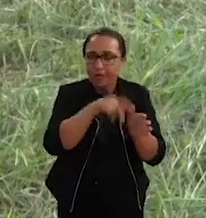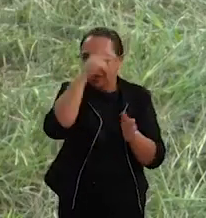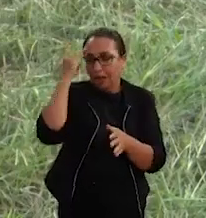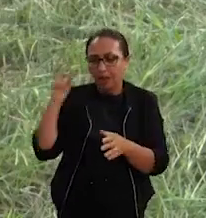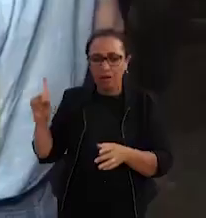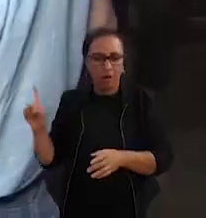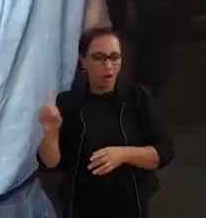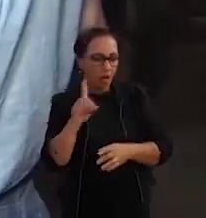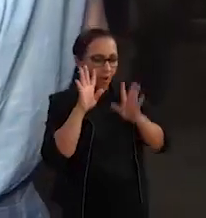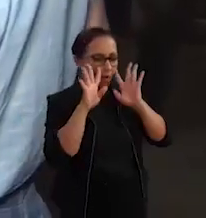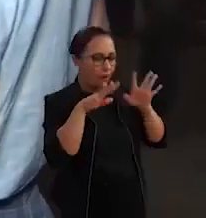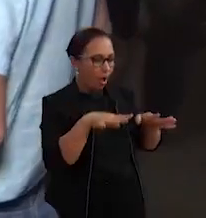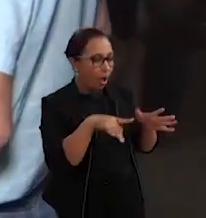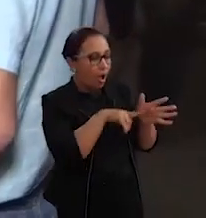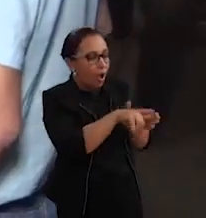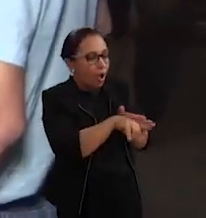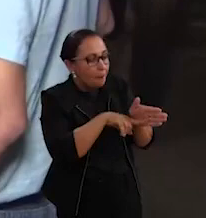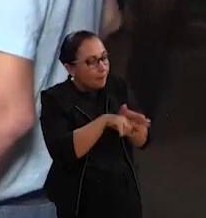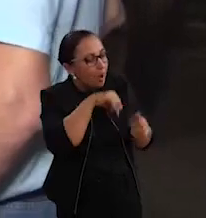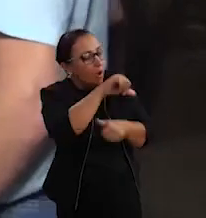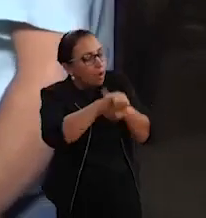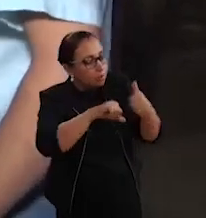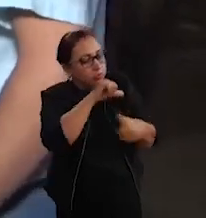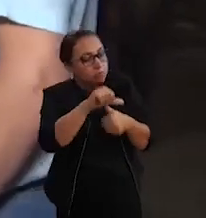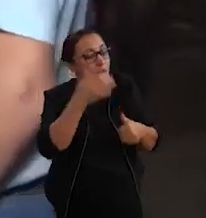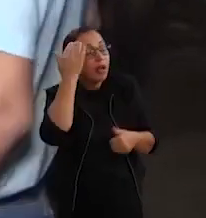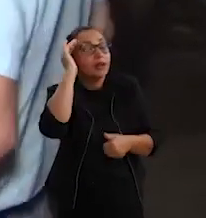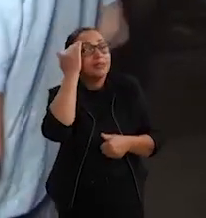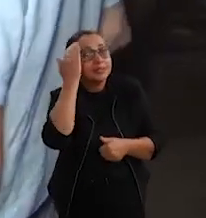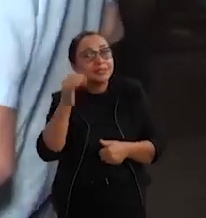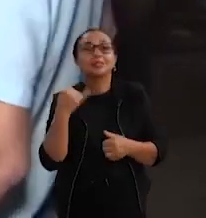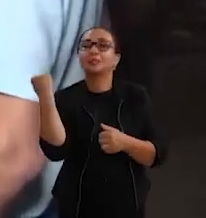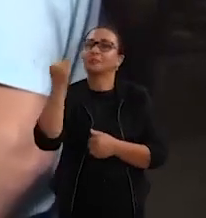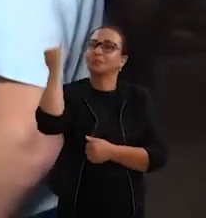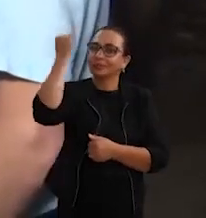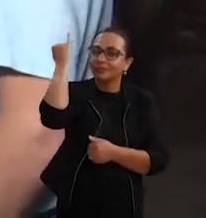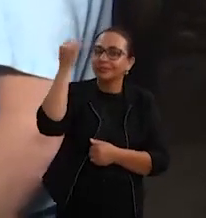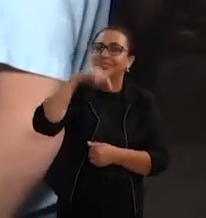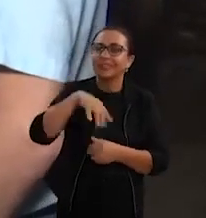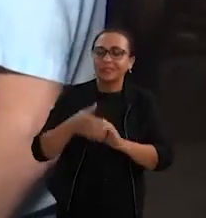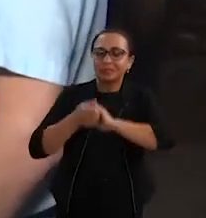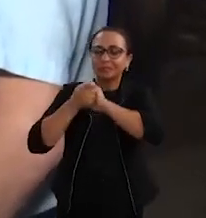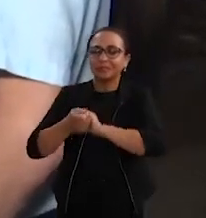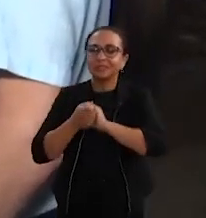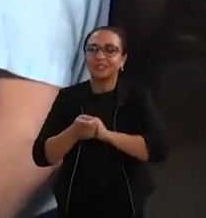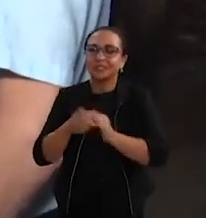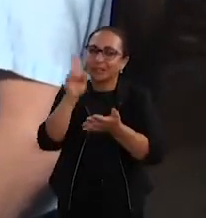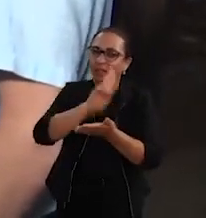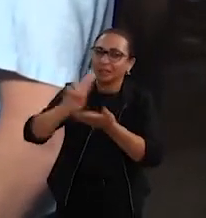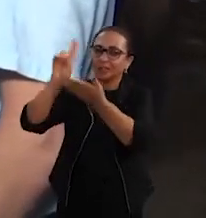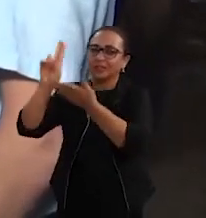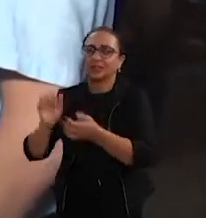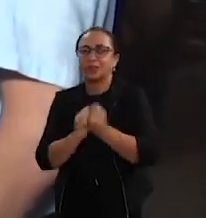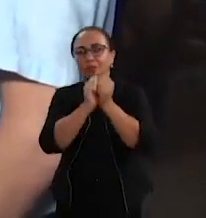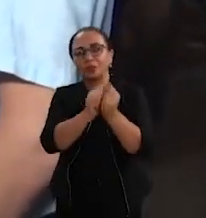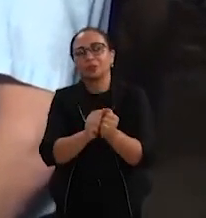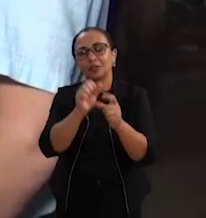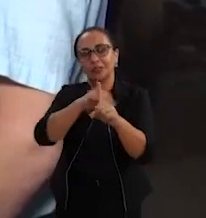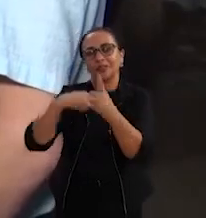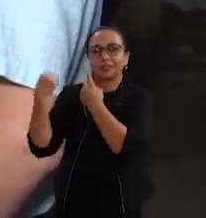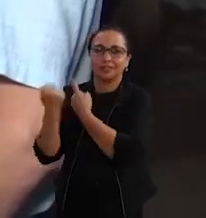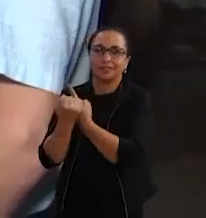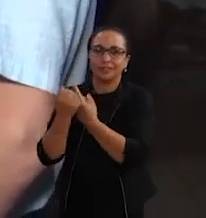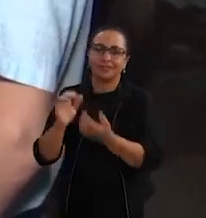o produtor ele vê a pesquisa sendo desenvolvida e ele entende a importância dessa parceria